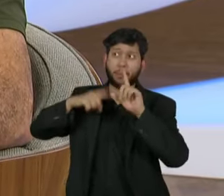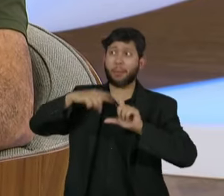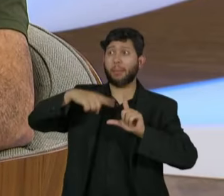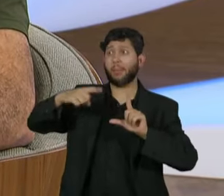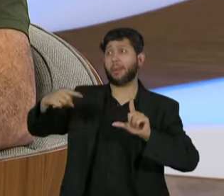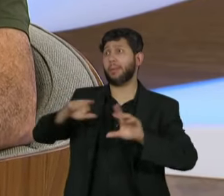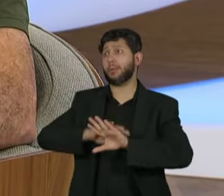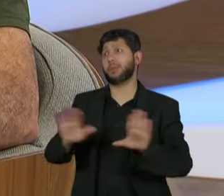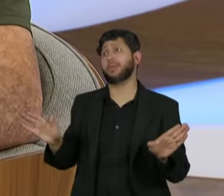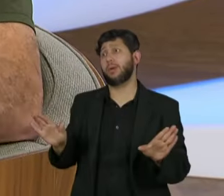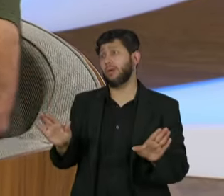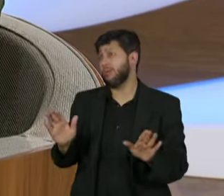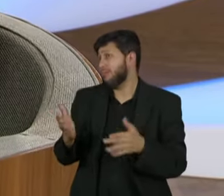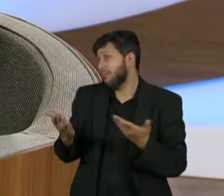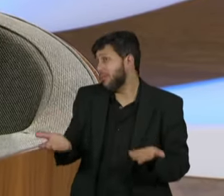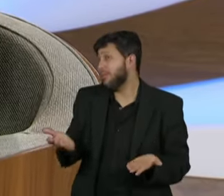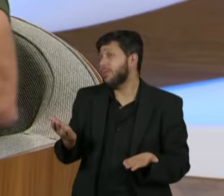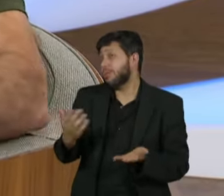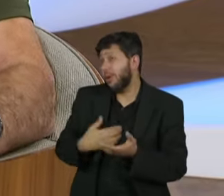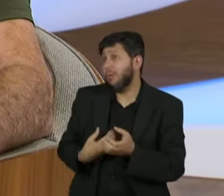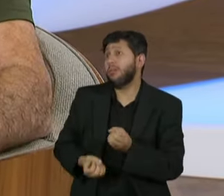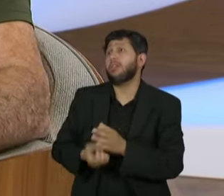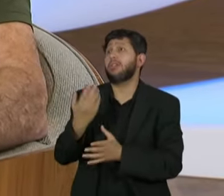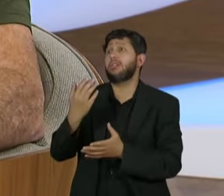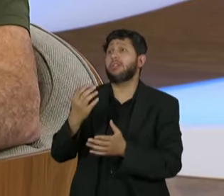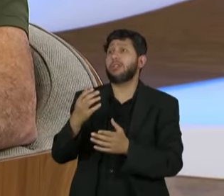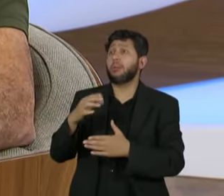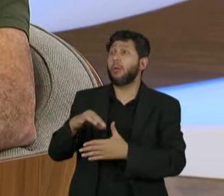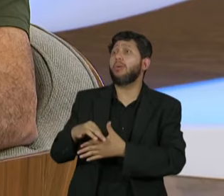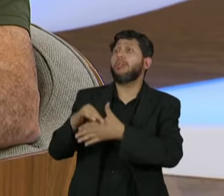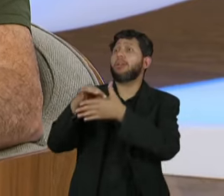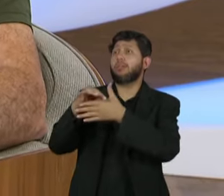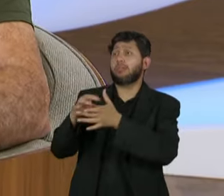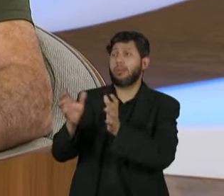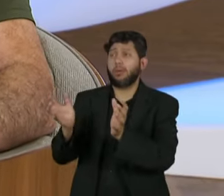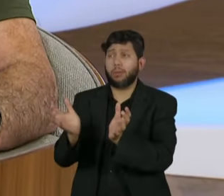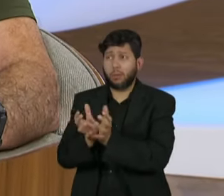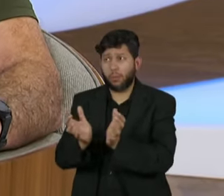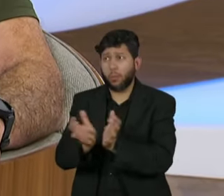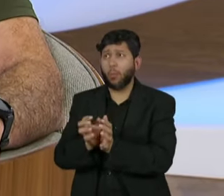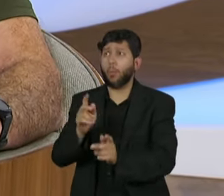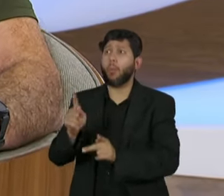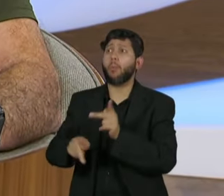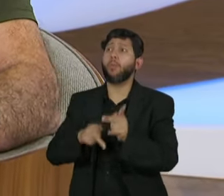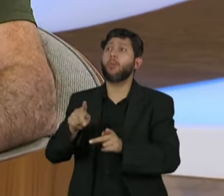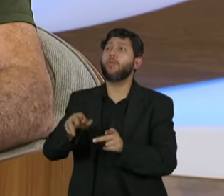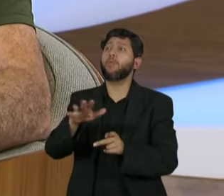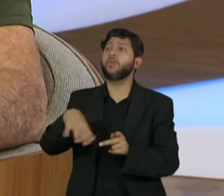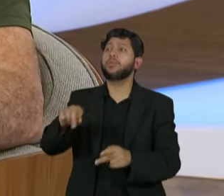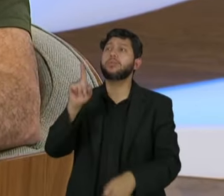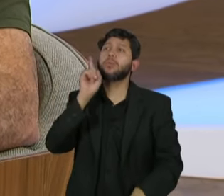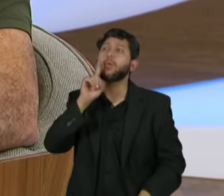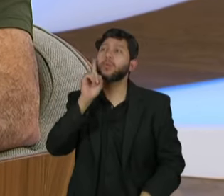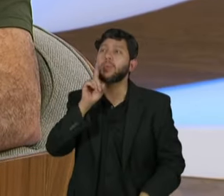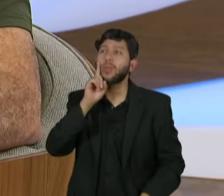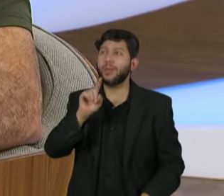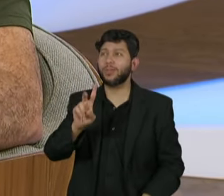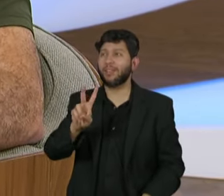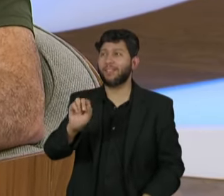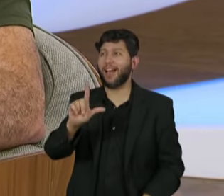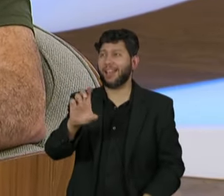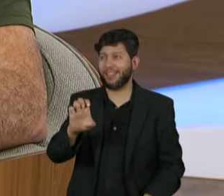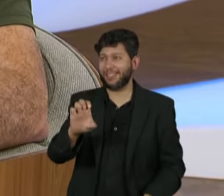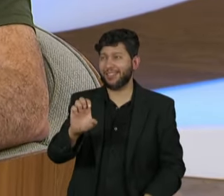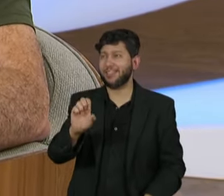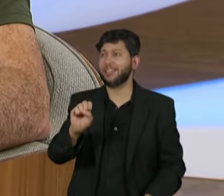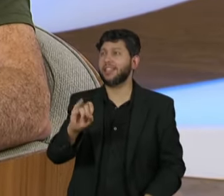criação e evolução de negócios que foi capitaniado e liderado pelo pelo povo do circo Vale durante muito tempo eu acho que